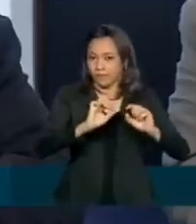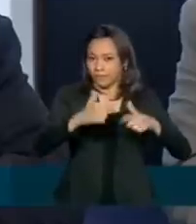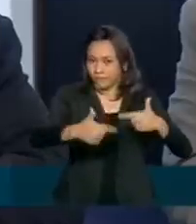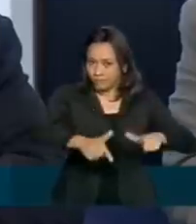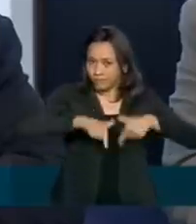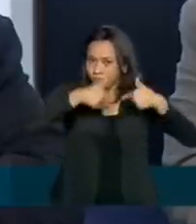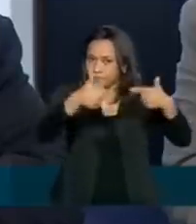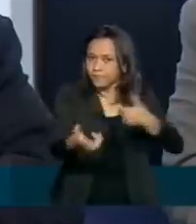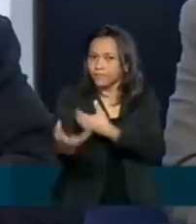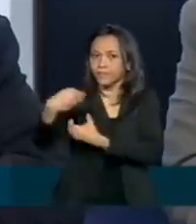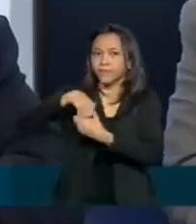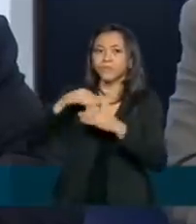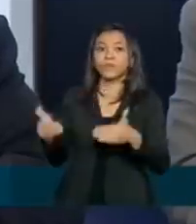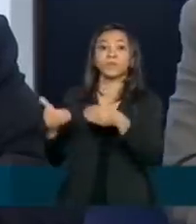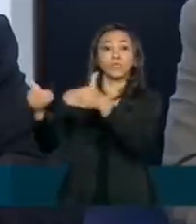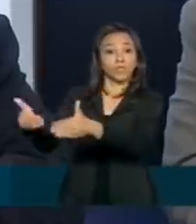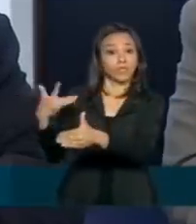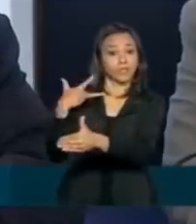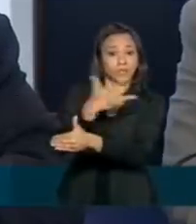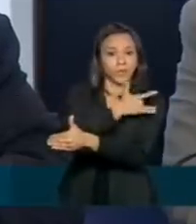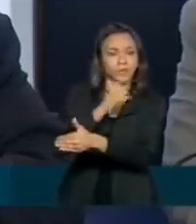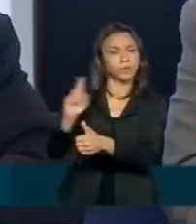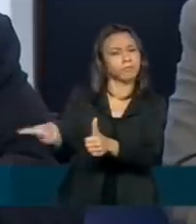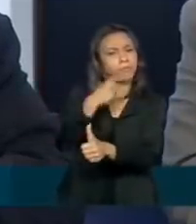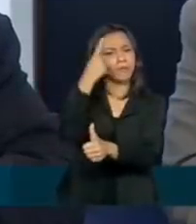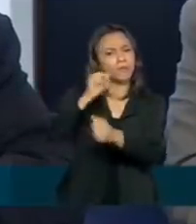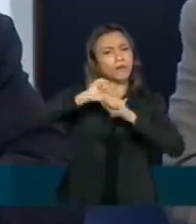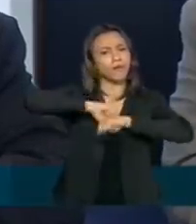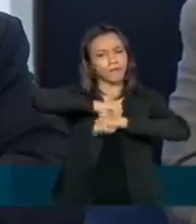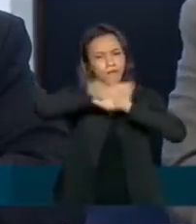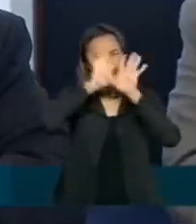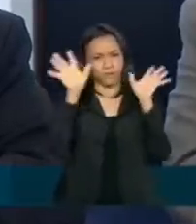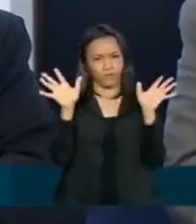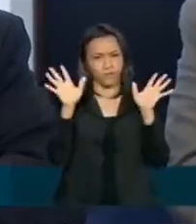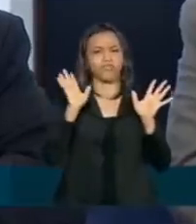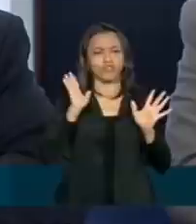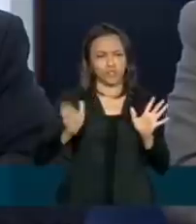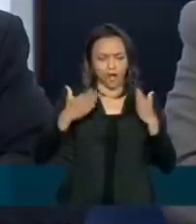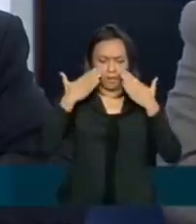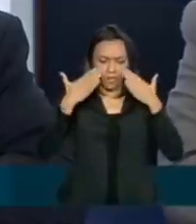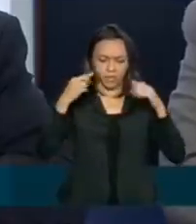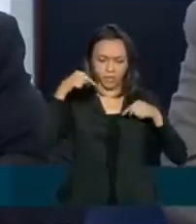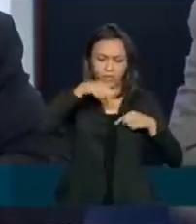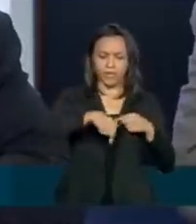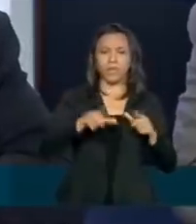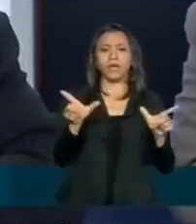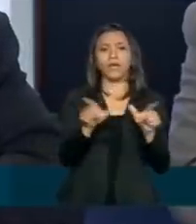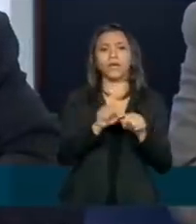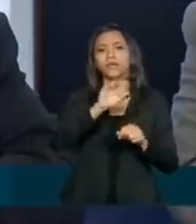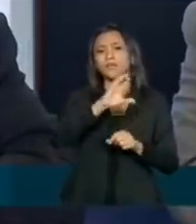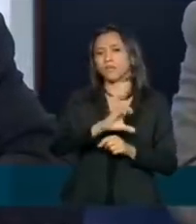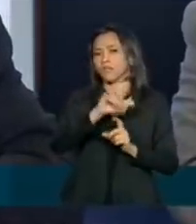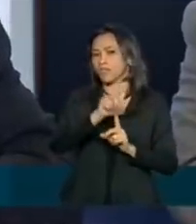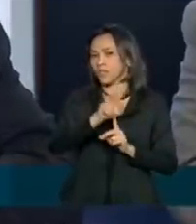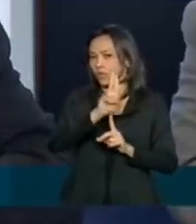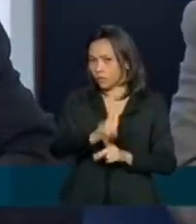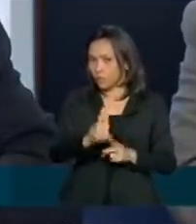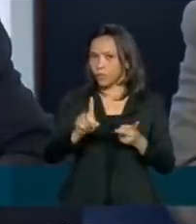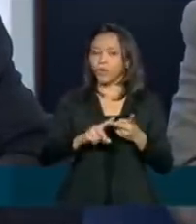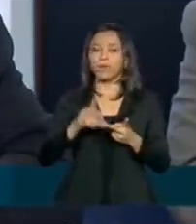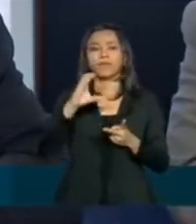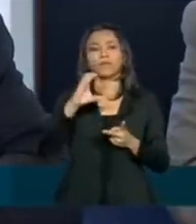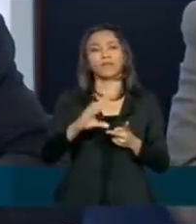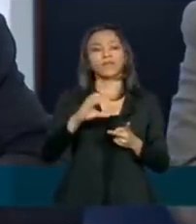no Ministério. Primeira, a transparência. A CGU já se apresentou aqui algumas ideias, mas não a CGU,